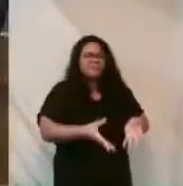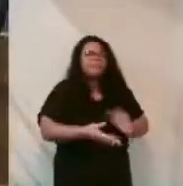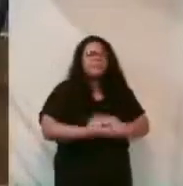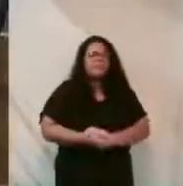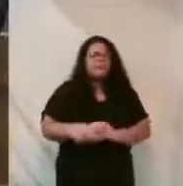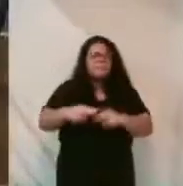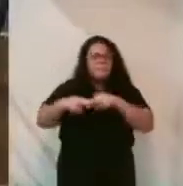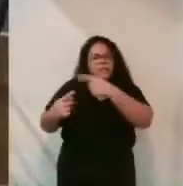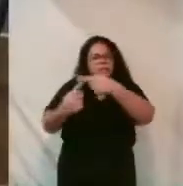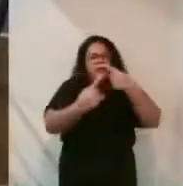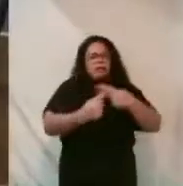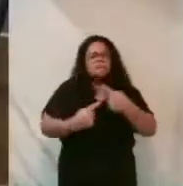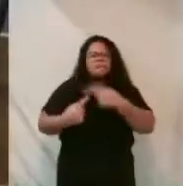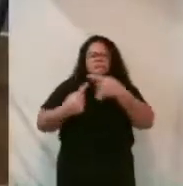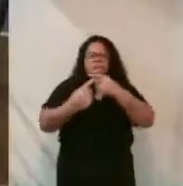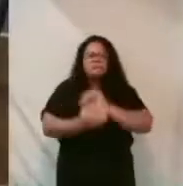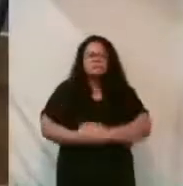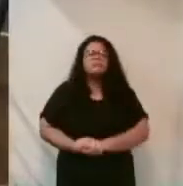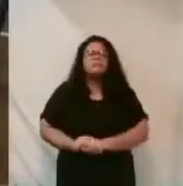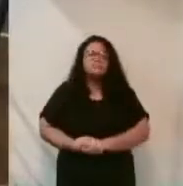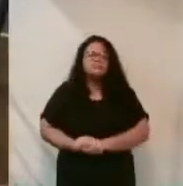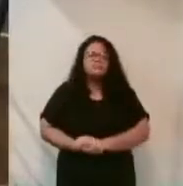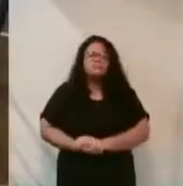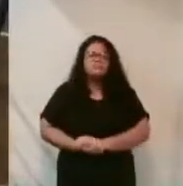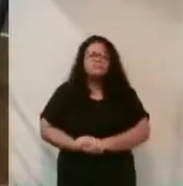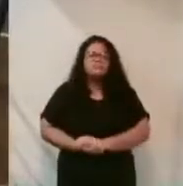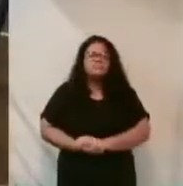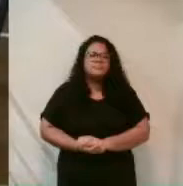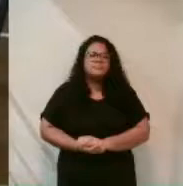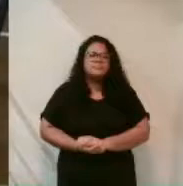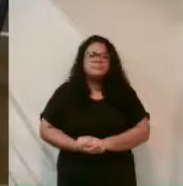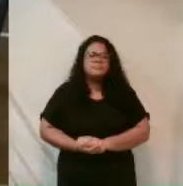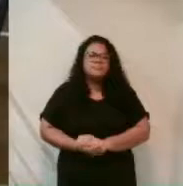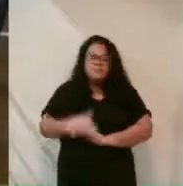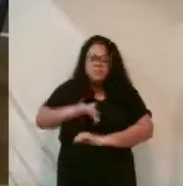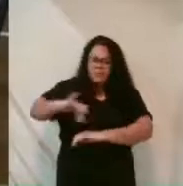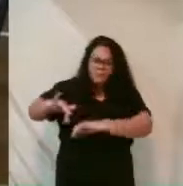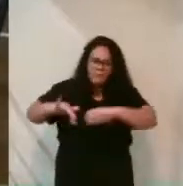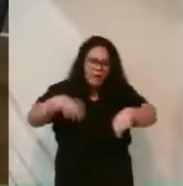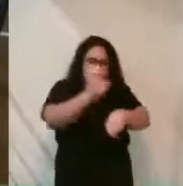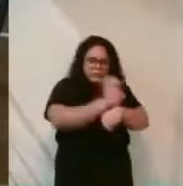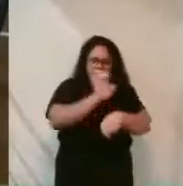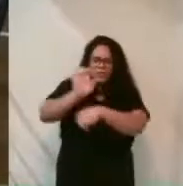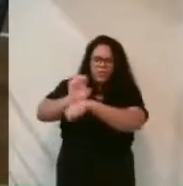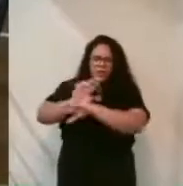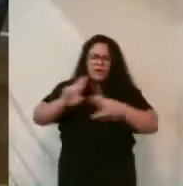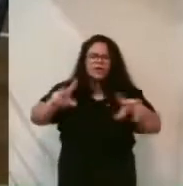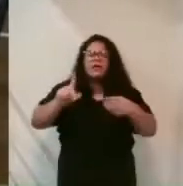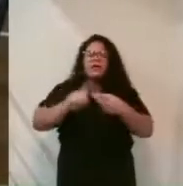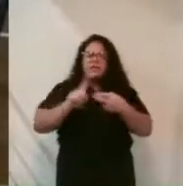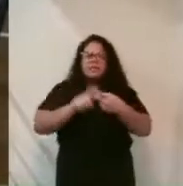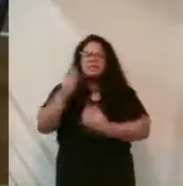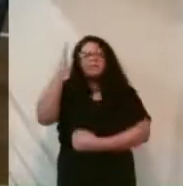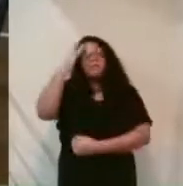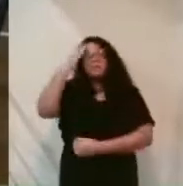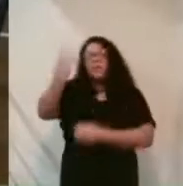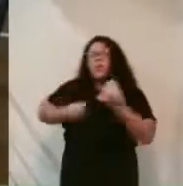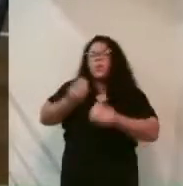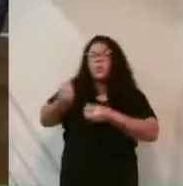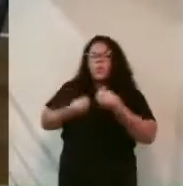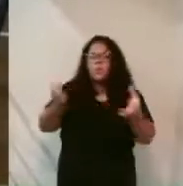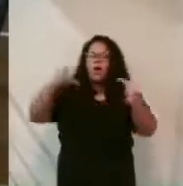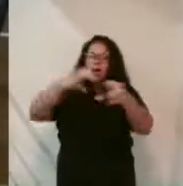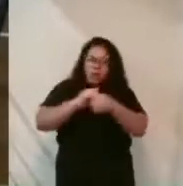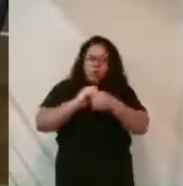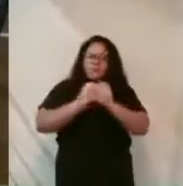embalagens, que entram em cada estado. O diagnóstico da realidade, inclusive, das cooperativas de catadores, para